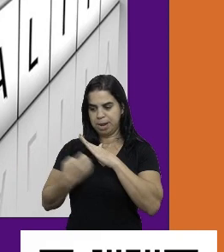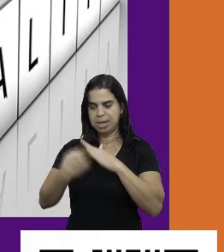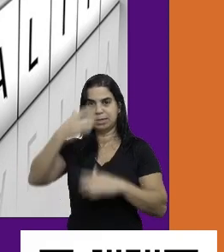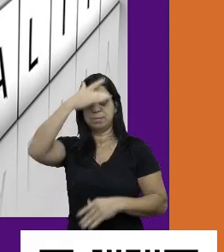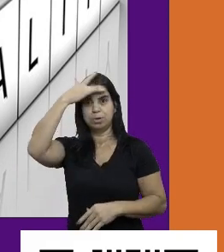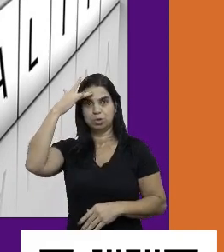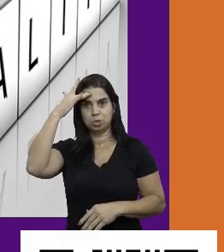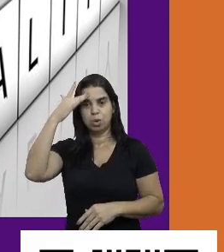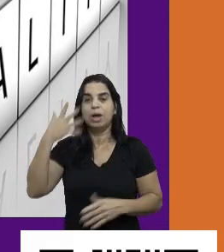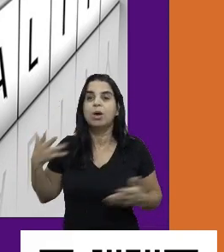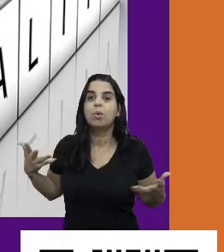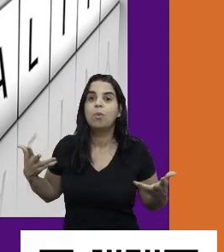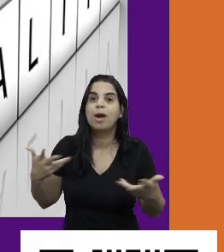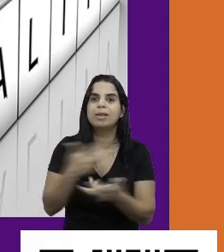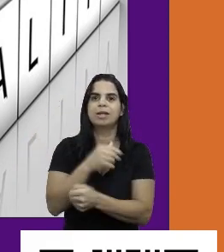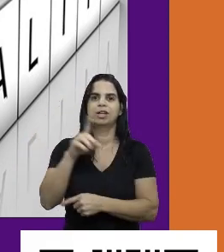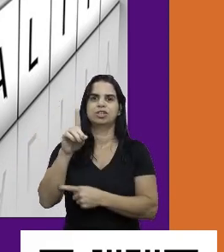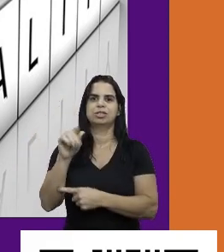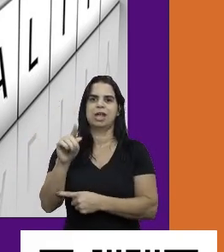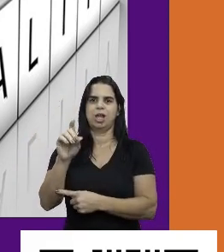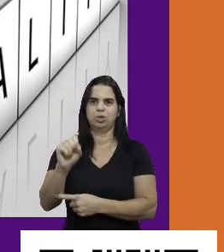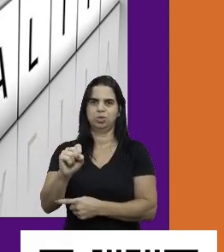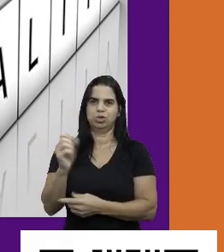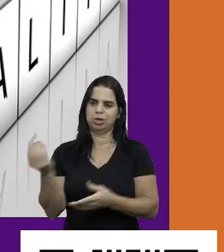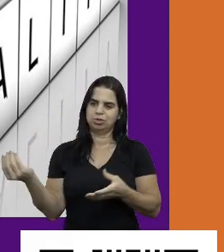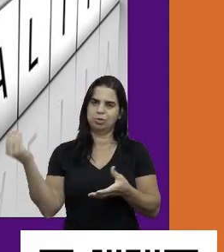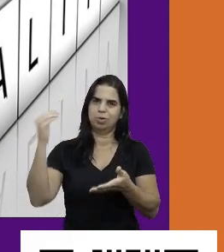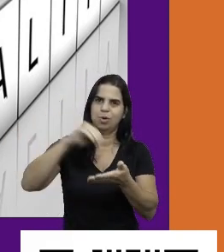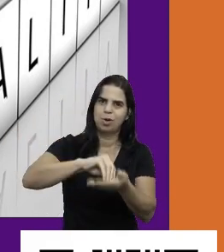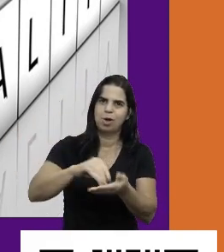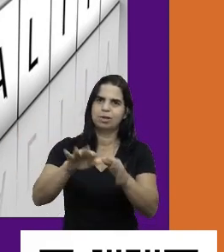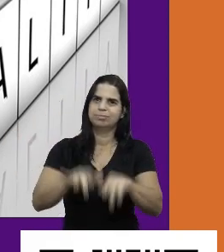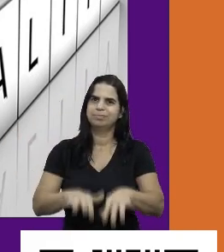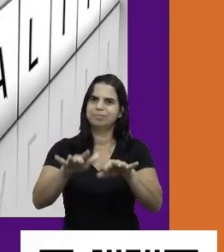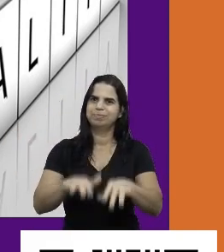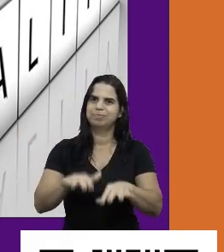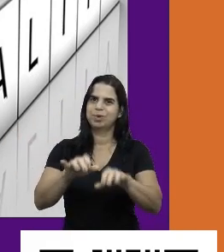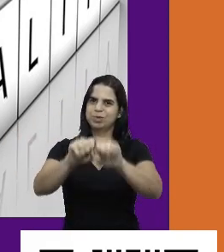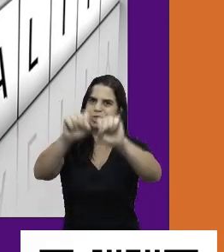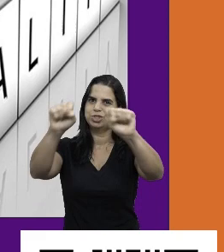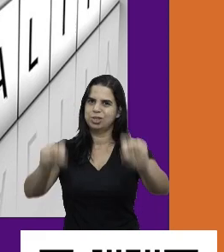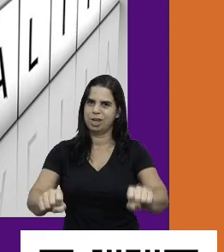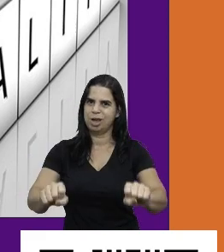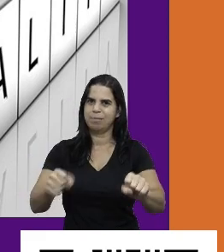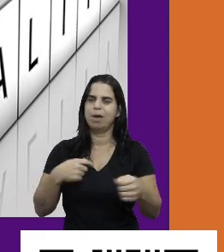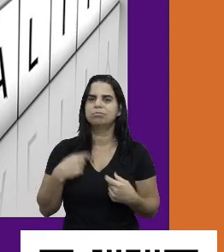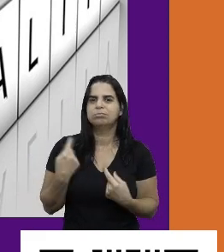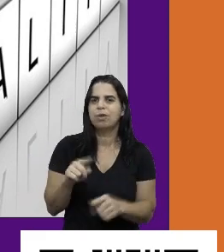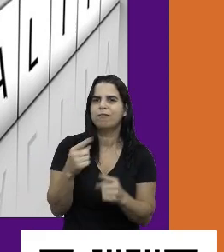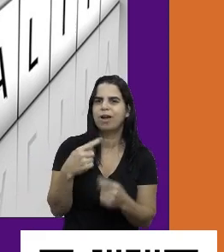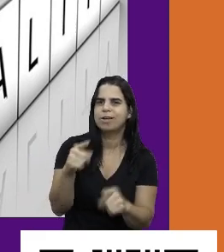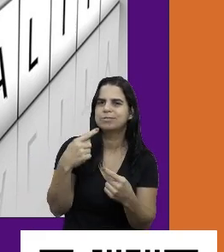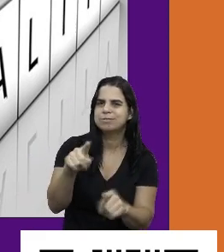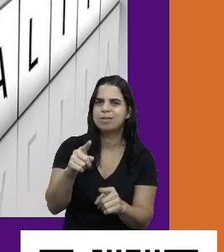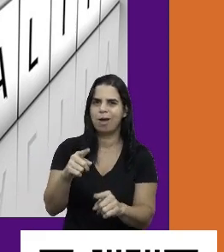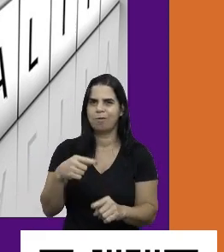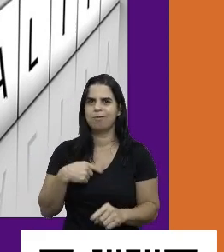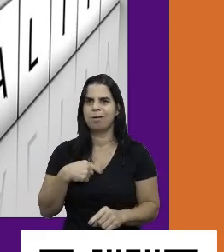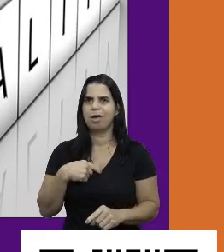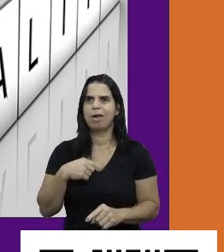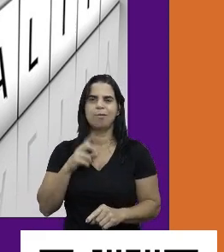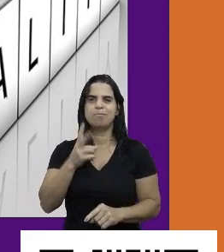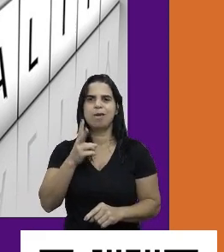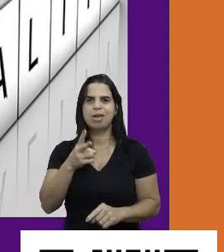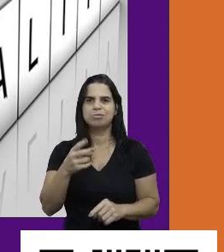na qualidade desse dado que a gente insere dentro de nossa ecossistema então eu trouxe aqui a provocação né eu não tomaria essa água muito menos